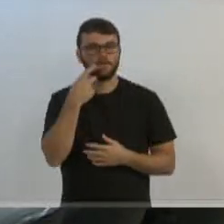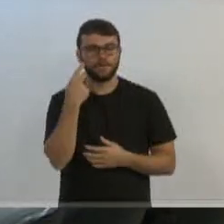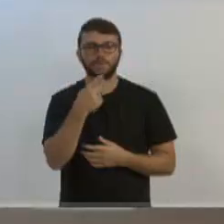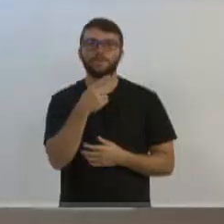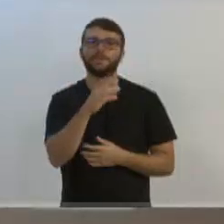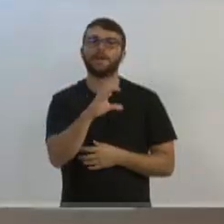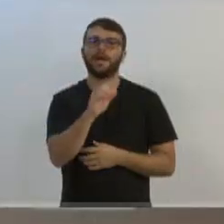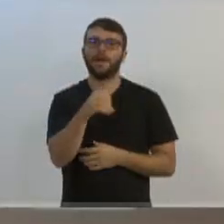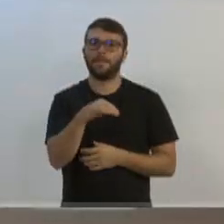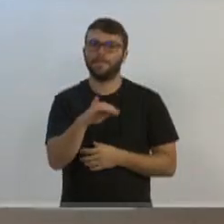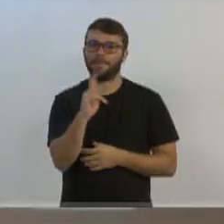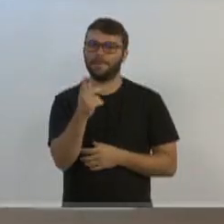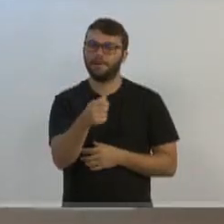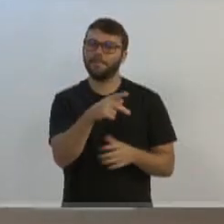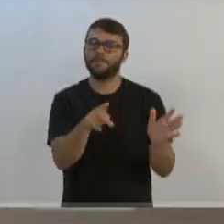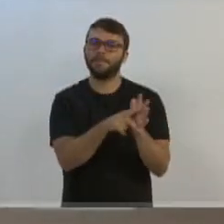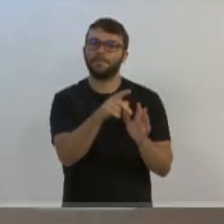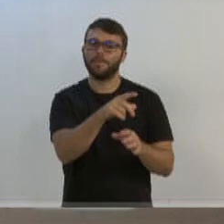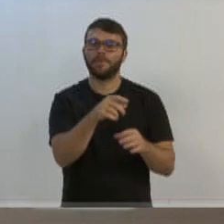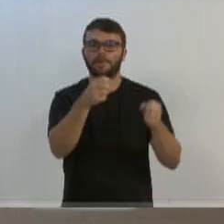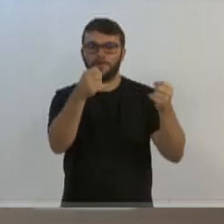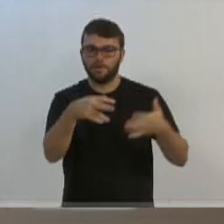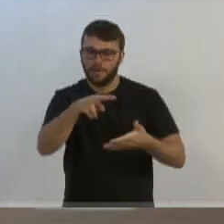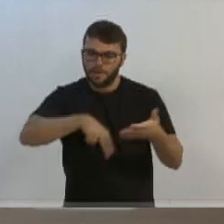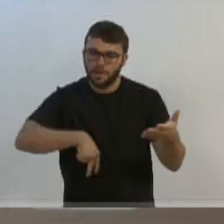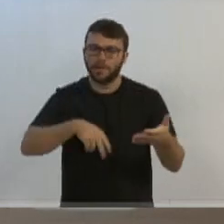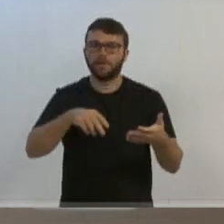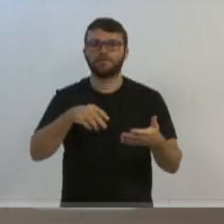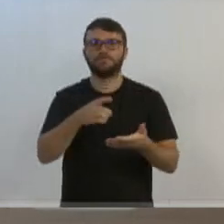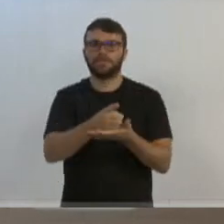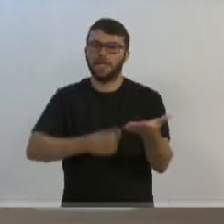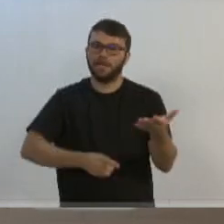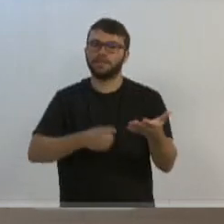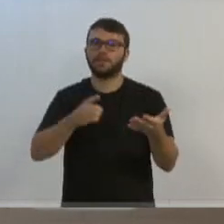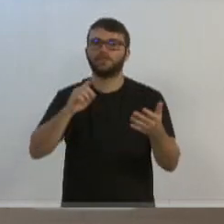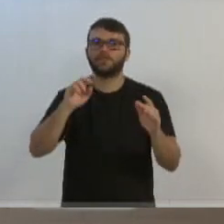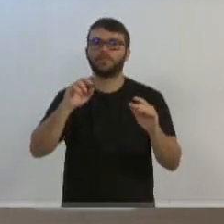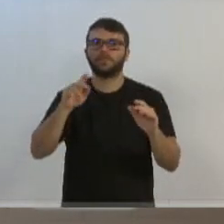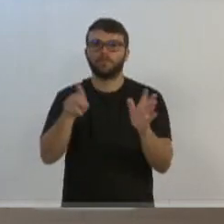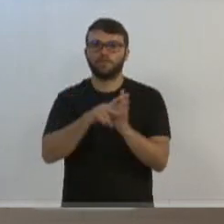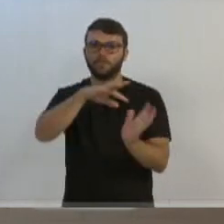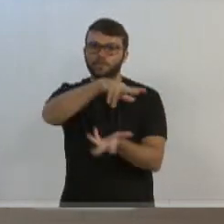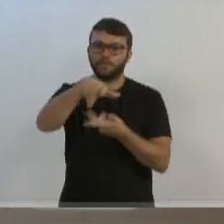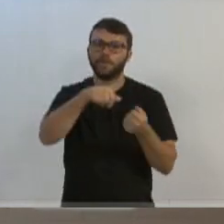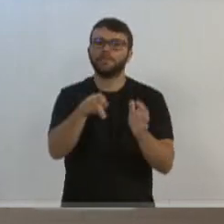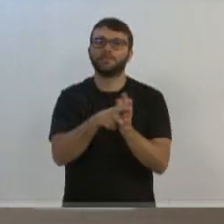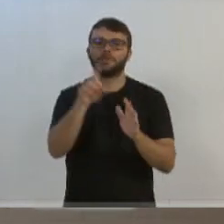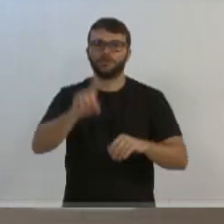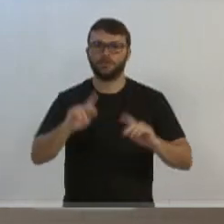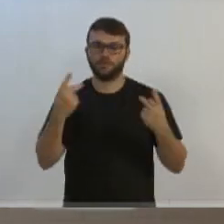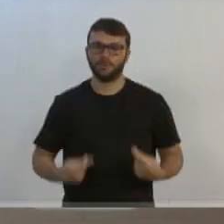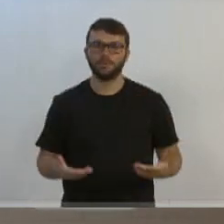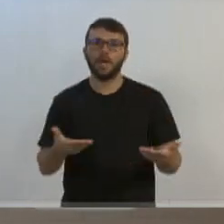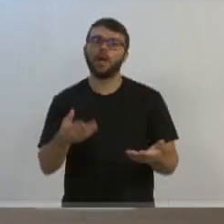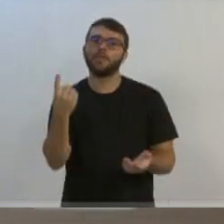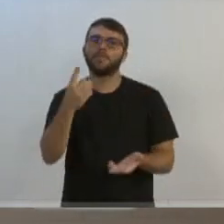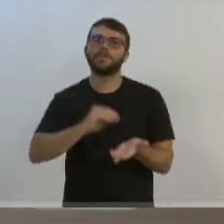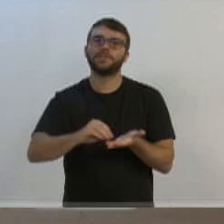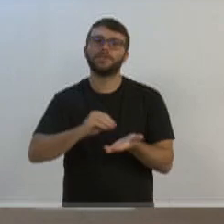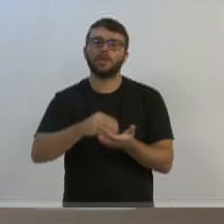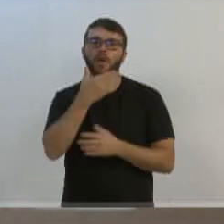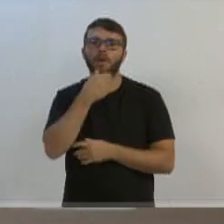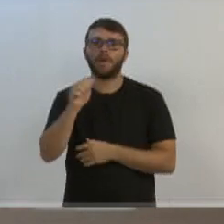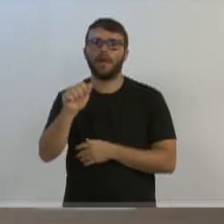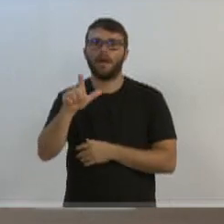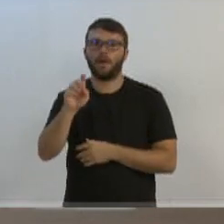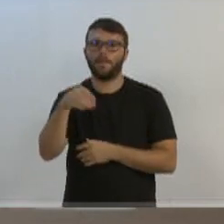Caminha, pela leitura da Declaração Universal dos Direitos Humanos. Na sequência, a leitura do expediente. Solicito ao primeiro secretário, vereador Almir